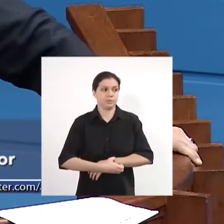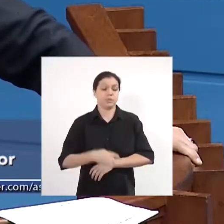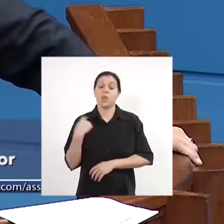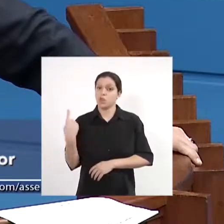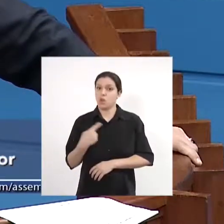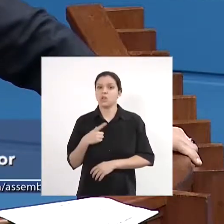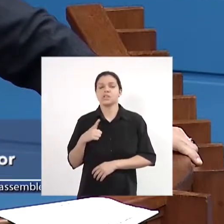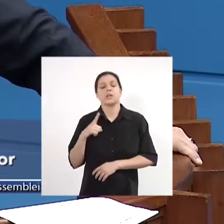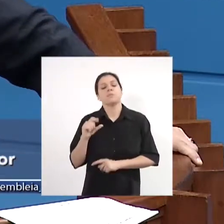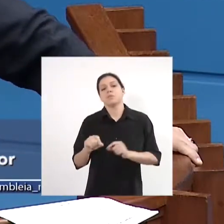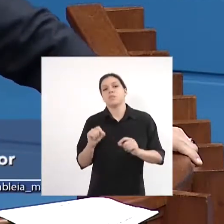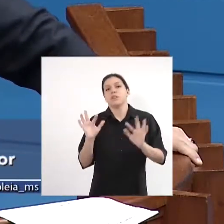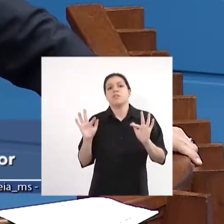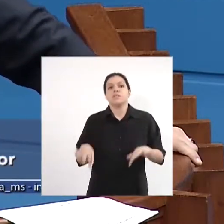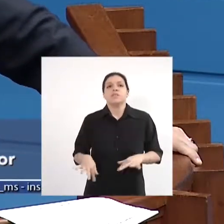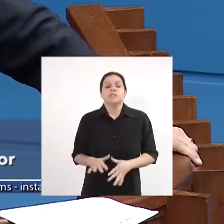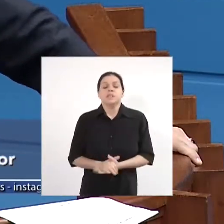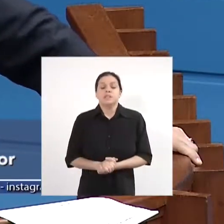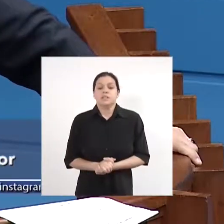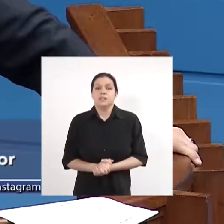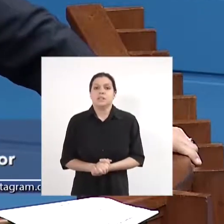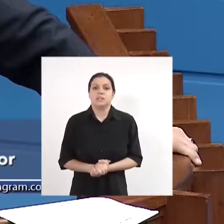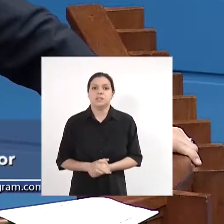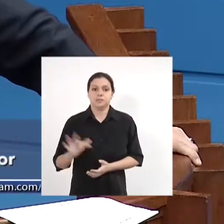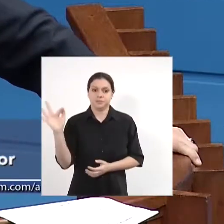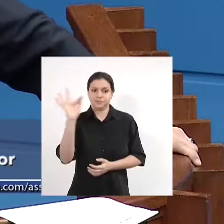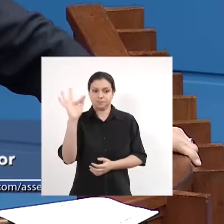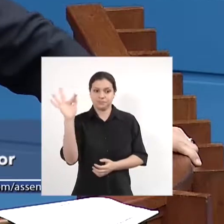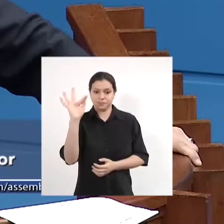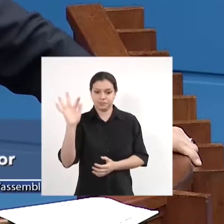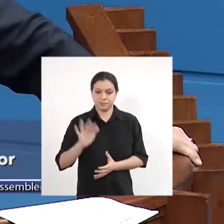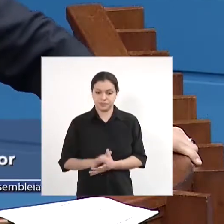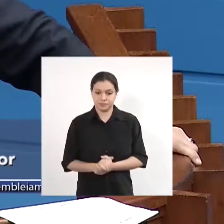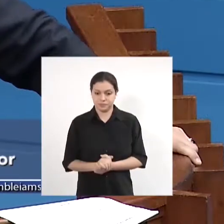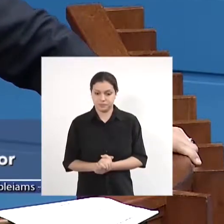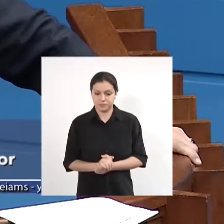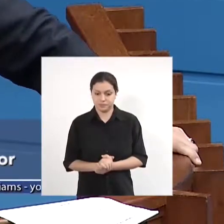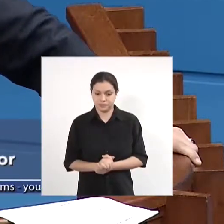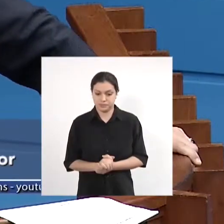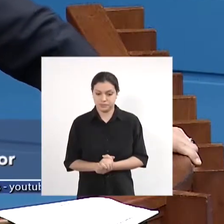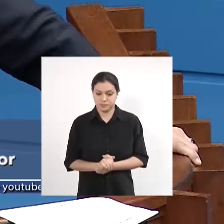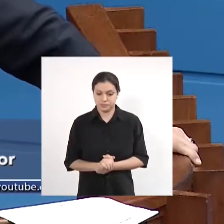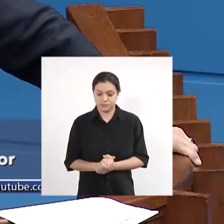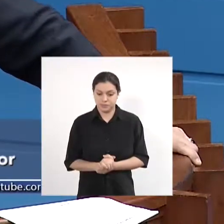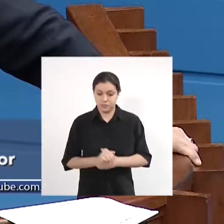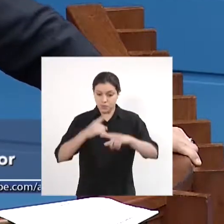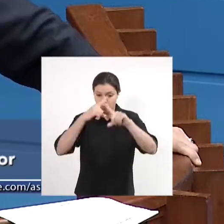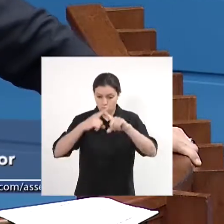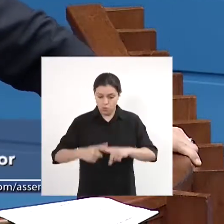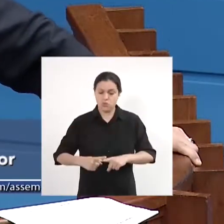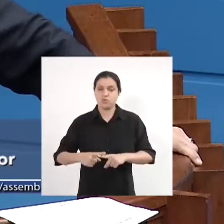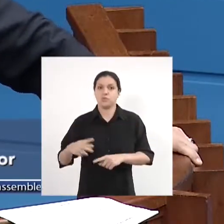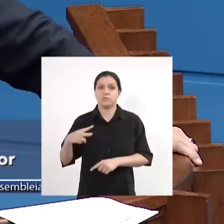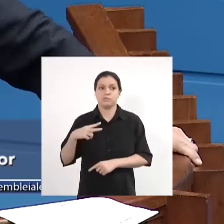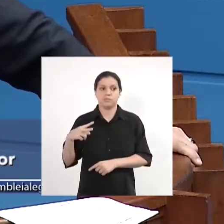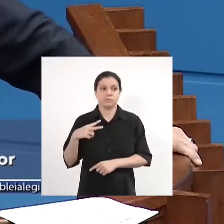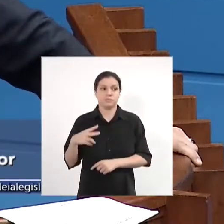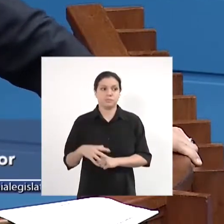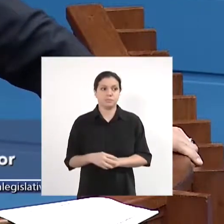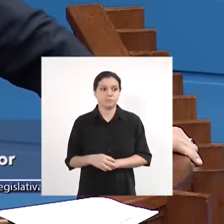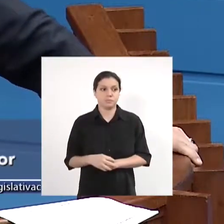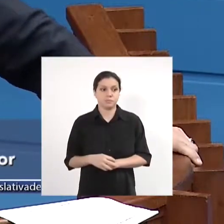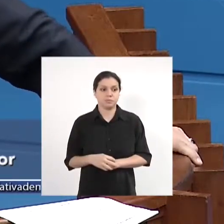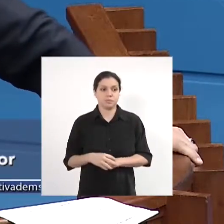o fim da carreira universitária. Nós vamos ter o fim do concurso público, do professor que